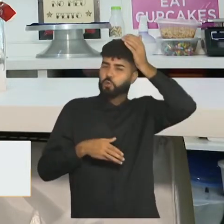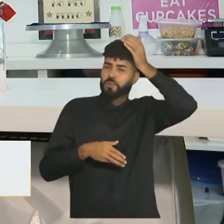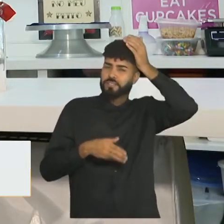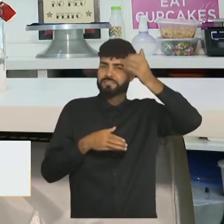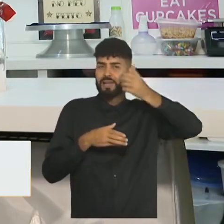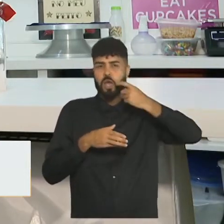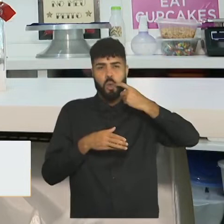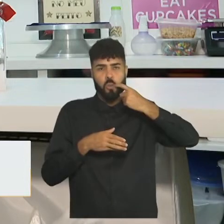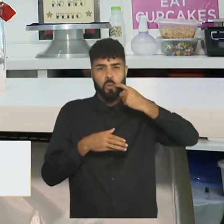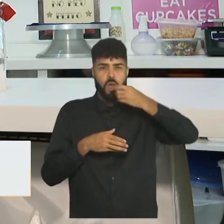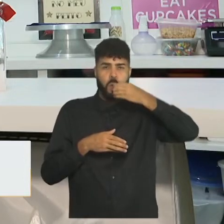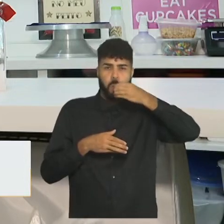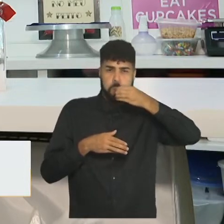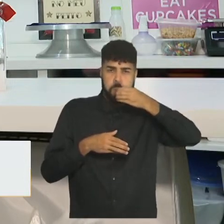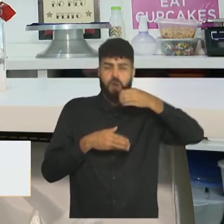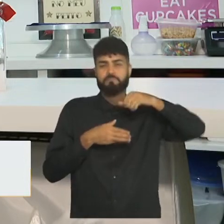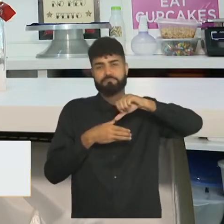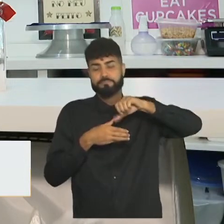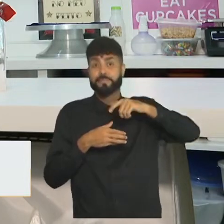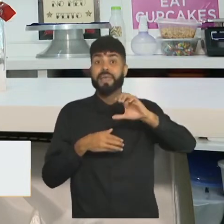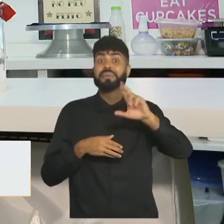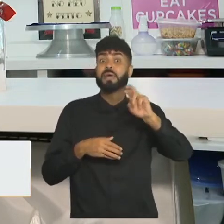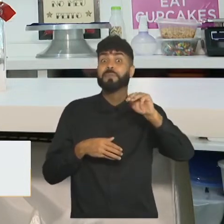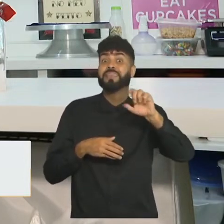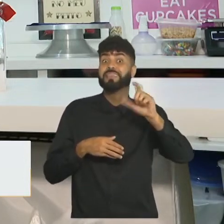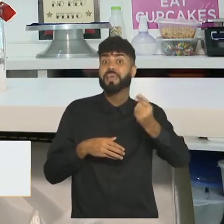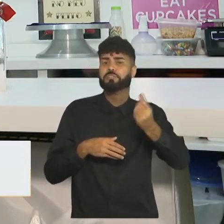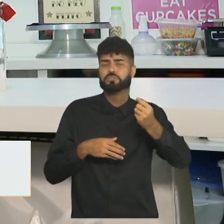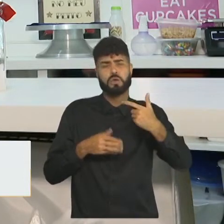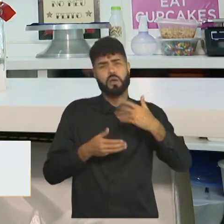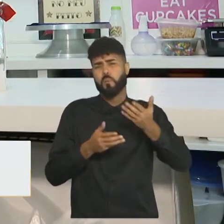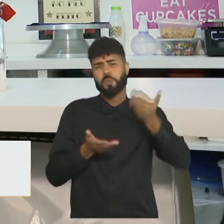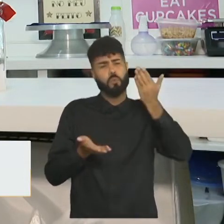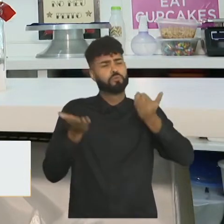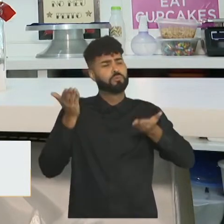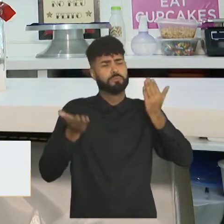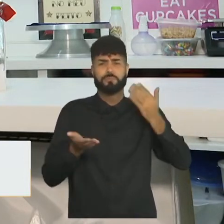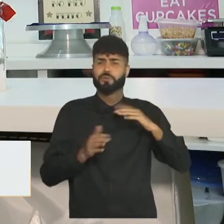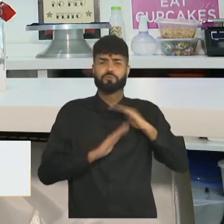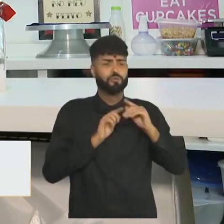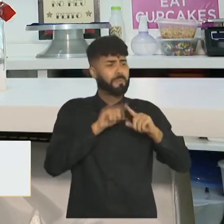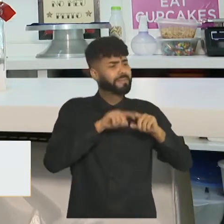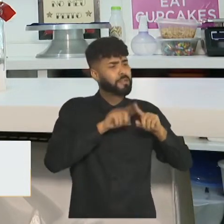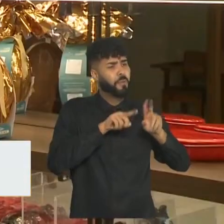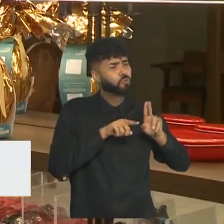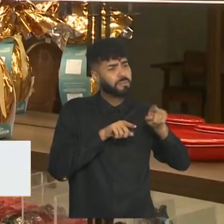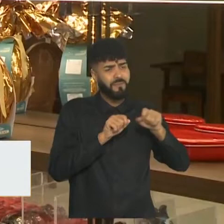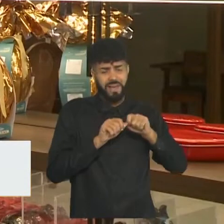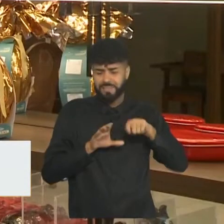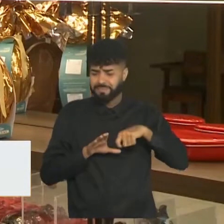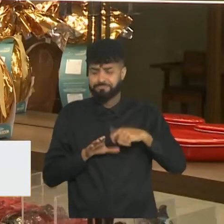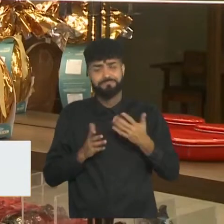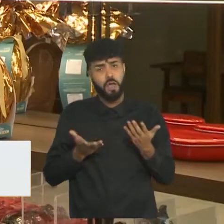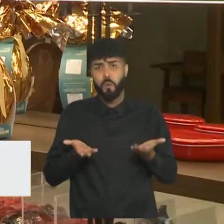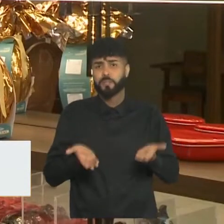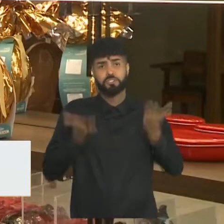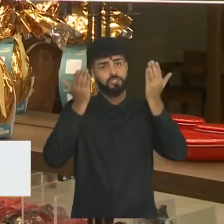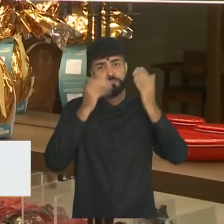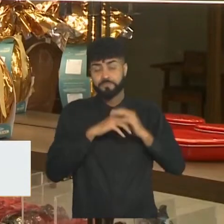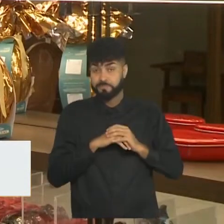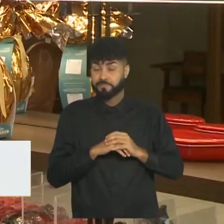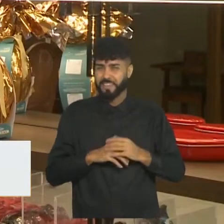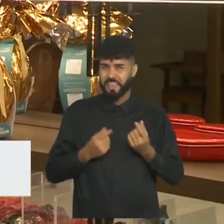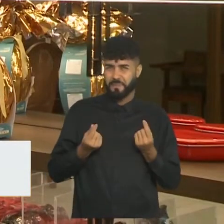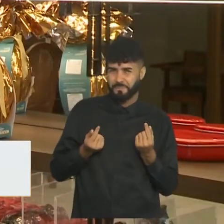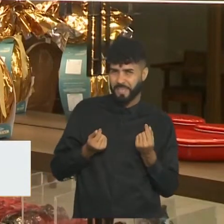de leite aumentou demais, tudo, todos os insumos aumentaram muito. Os preços da cesta típica